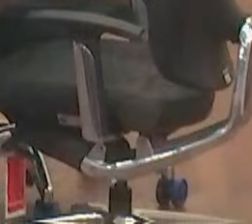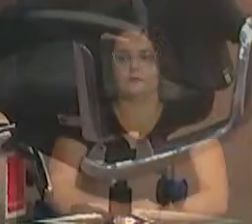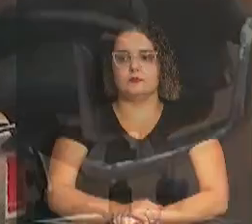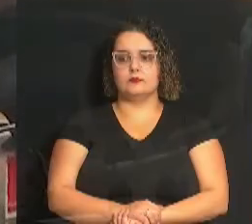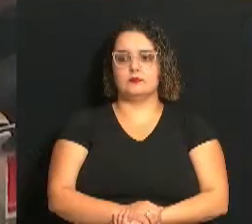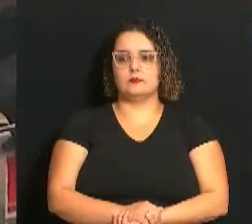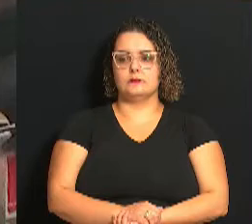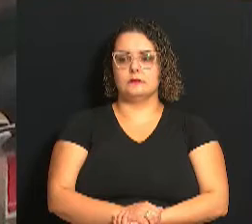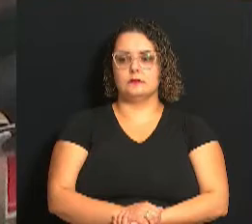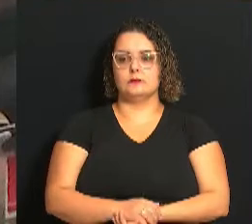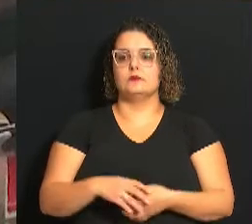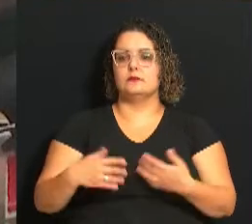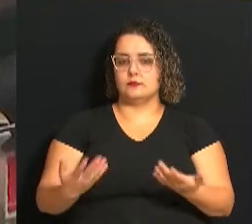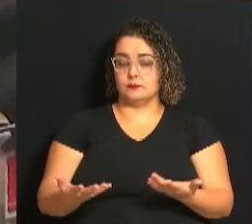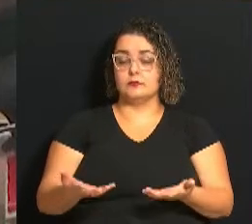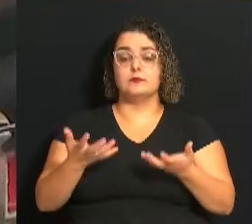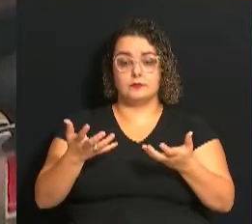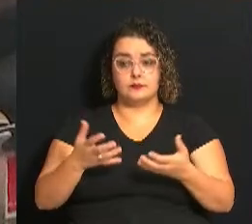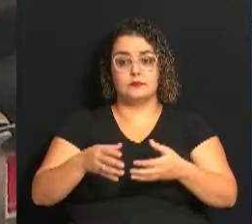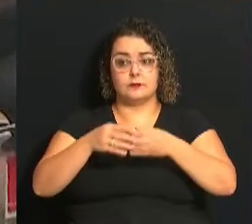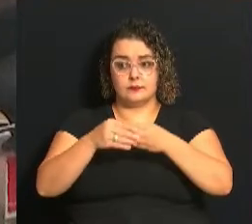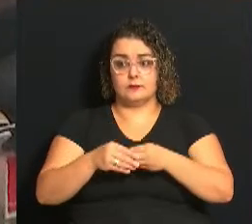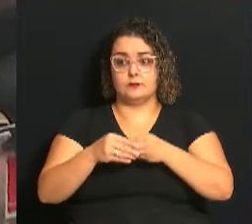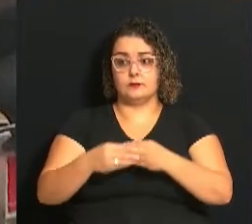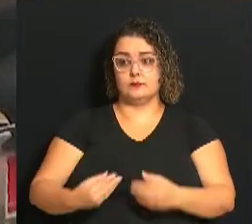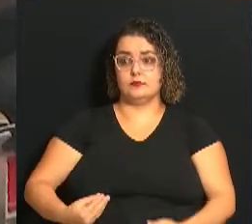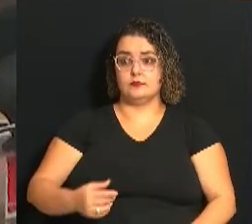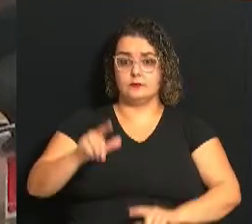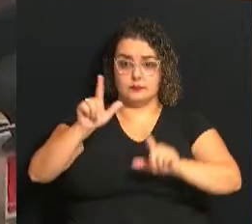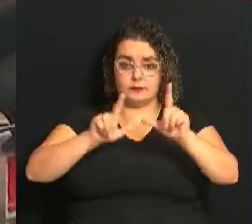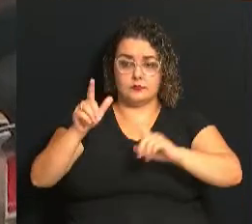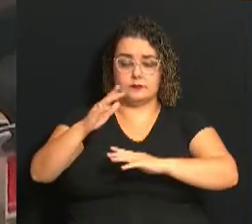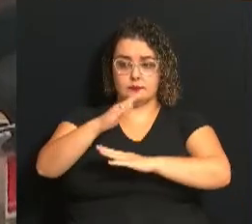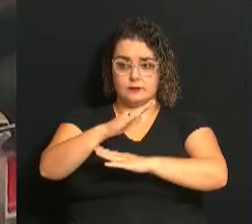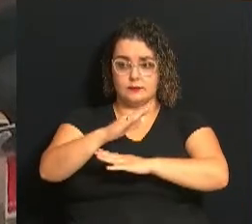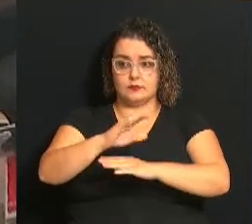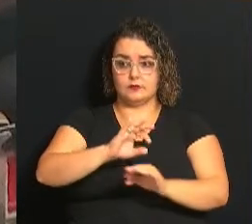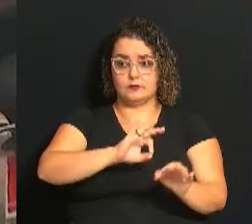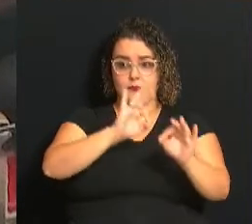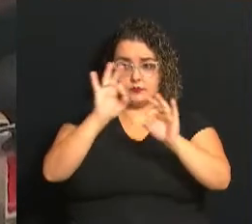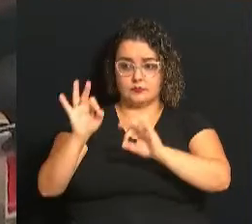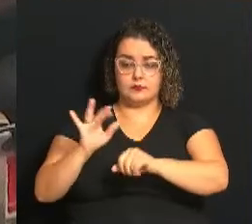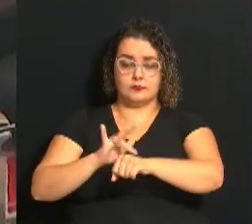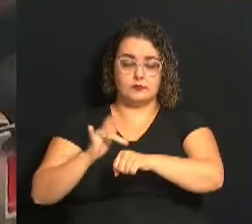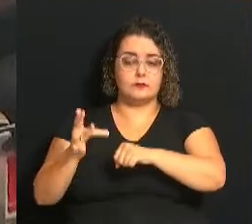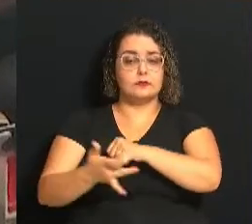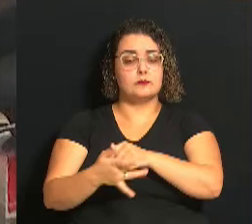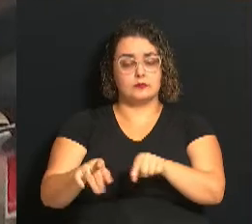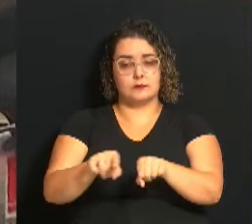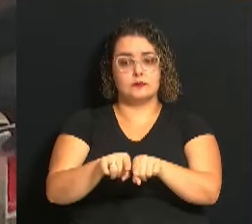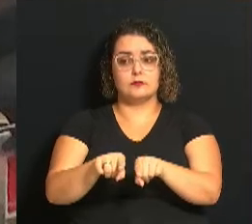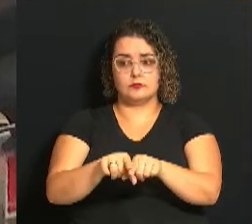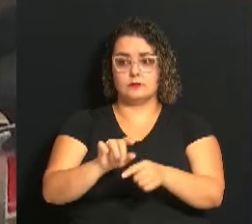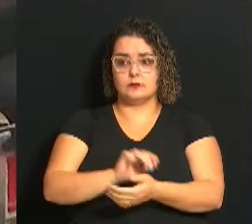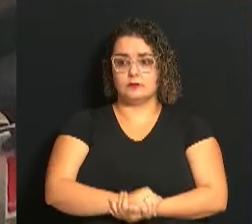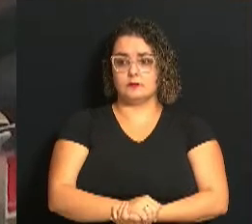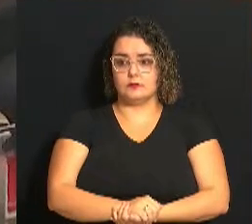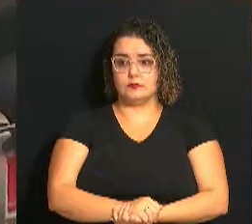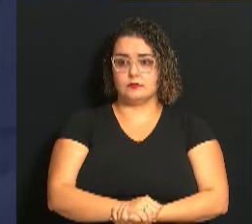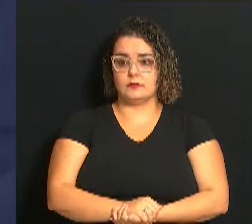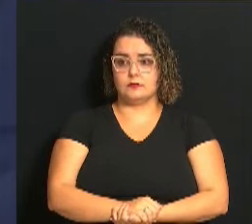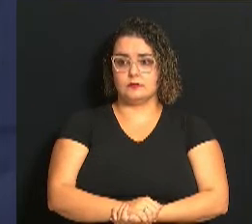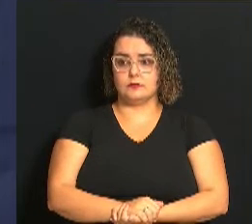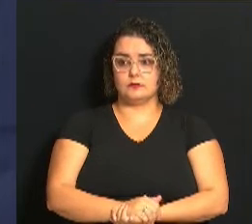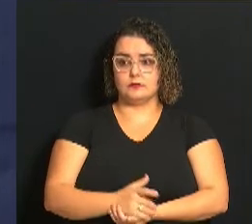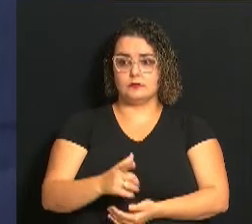Então, eu gostaria de cumprimentar o público aqui da TV Câmara, o público que nos assiste pelas redes sociais. Eu tenho uma metodologia, quem me